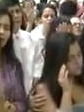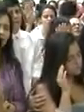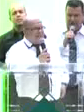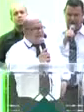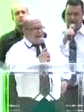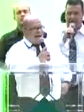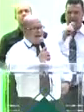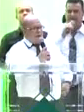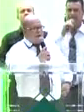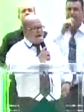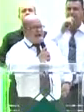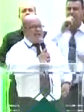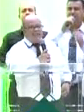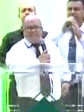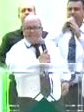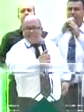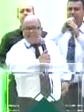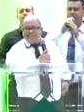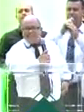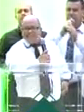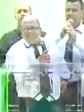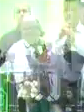por Deus. Aleluia.